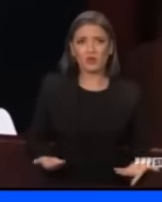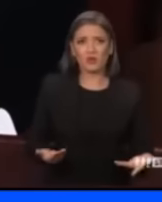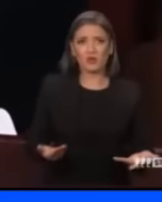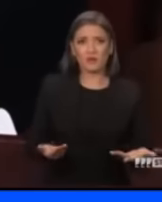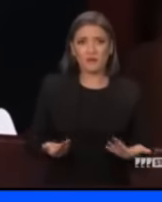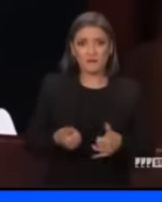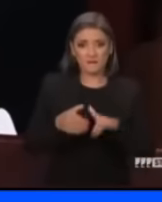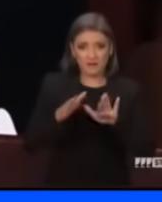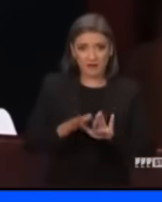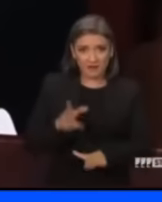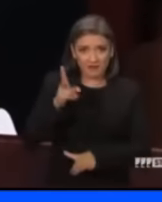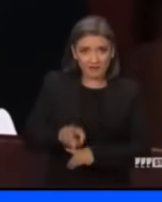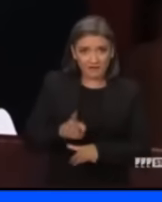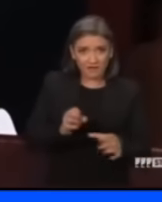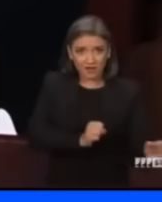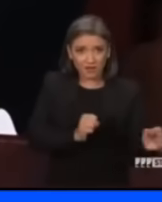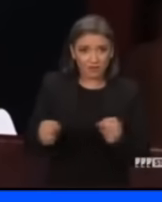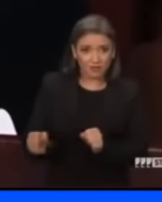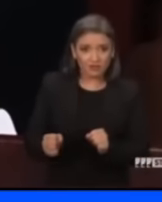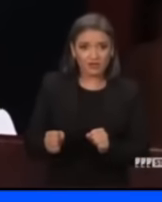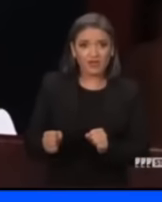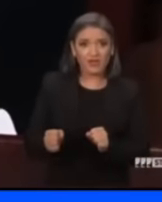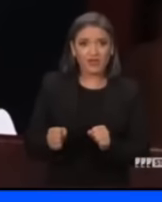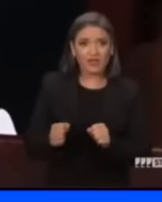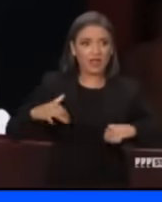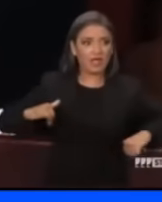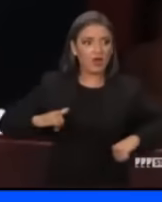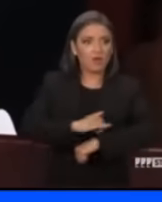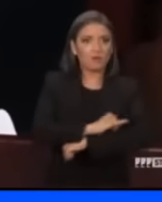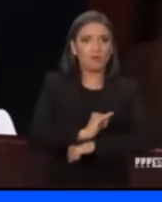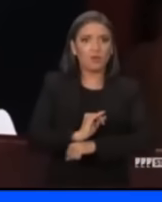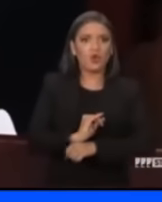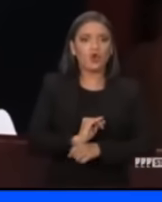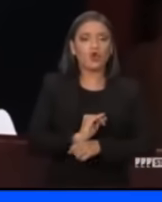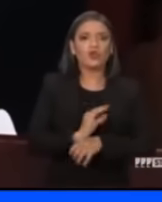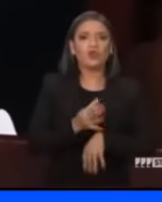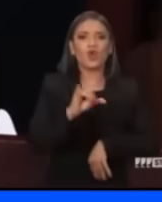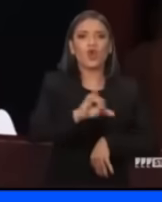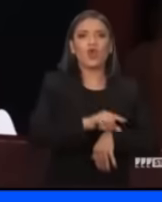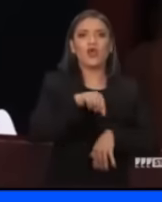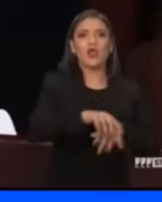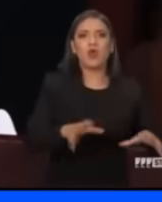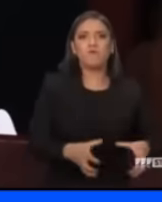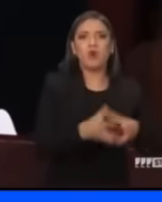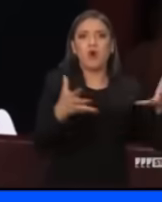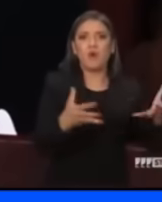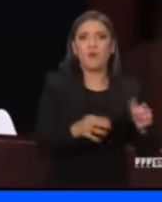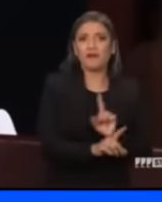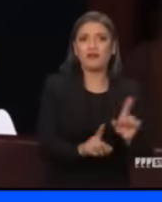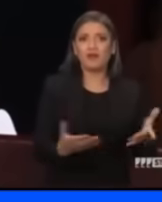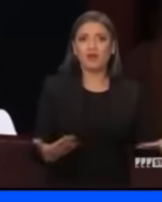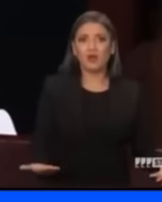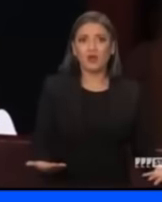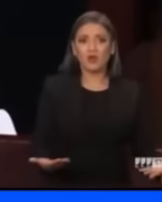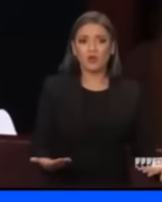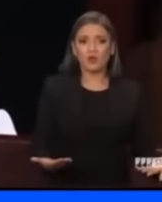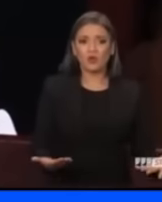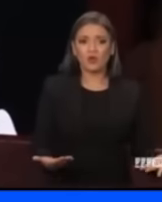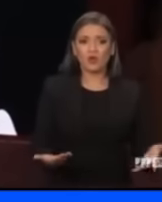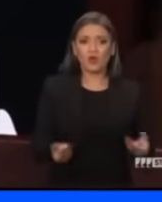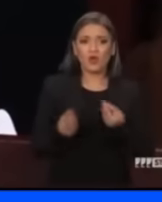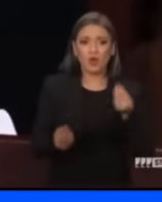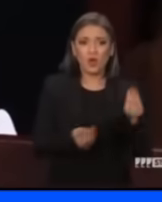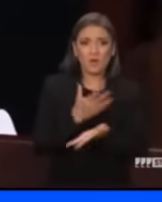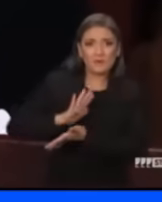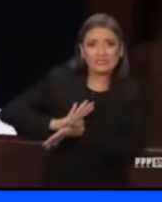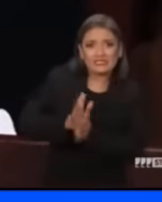manter com bombas em aeroportos, não tenta se manter com destruição no dia